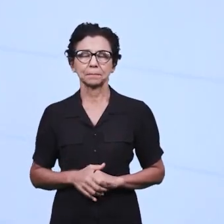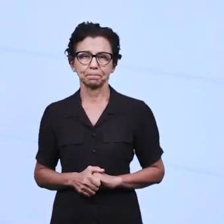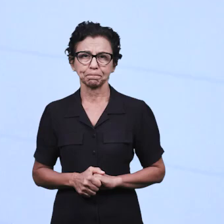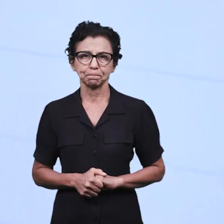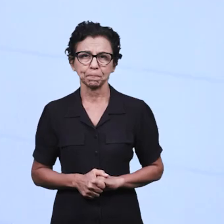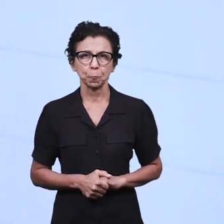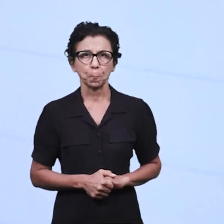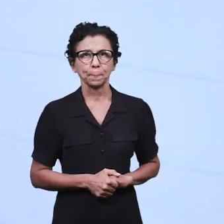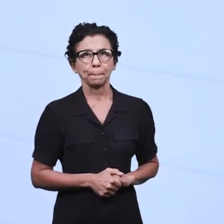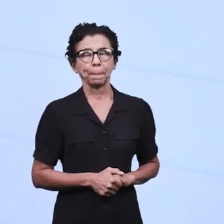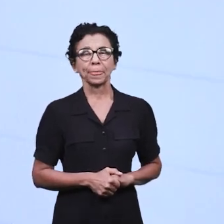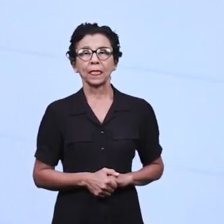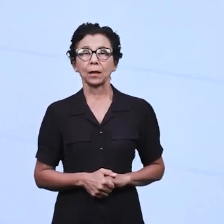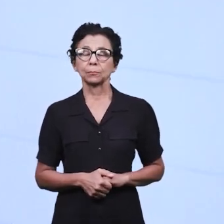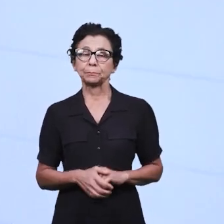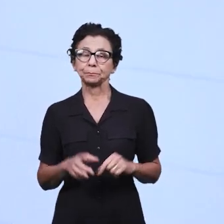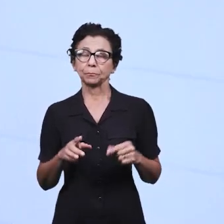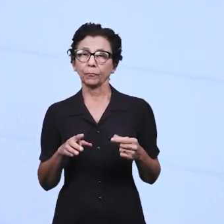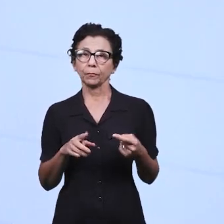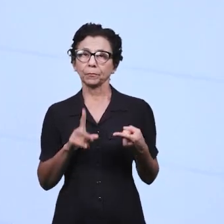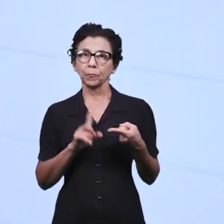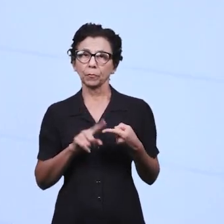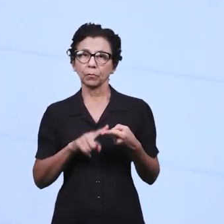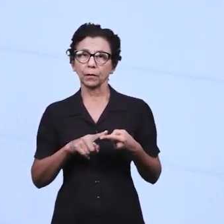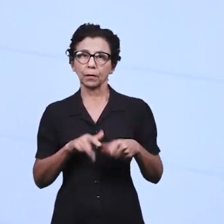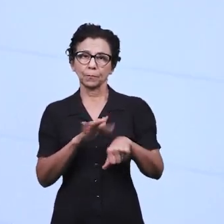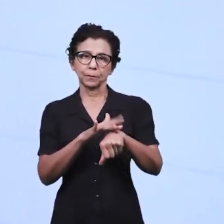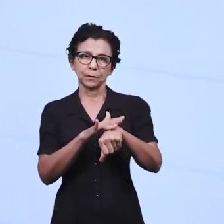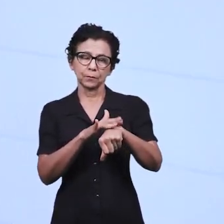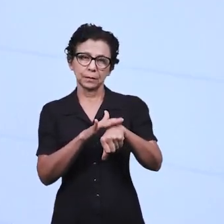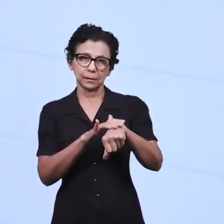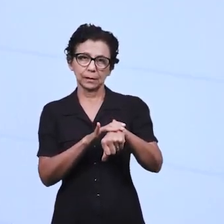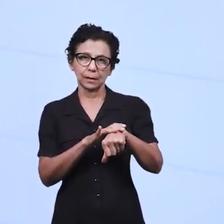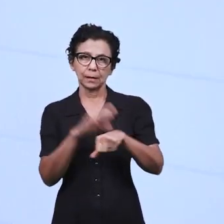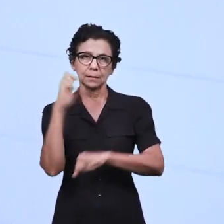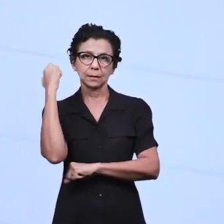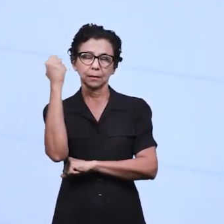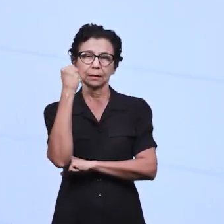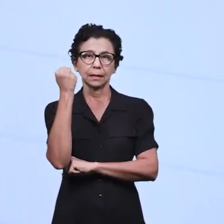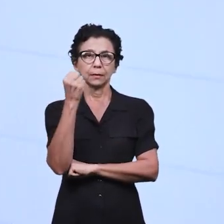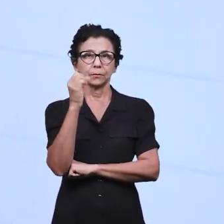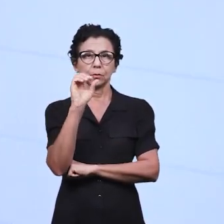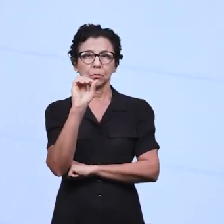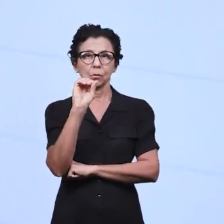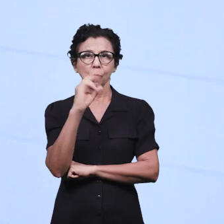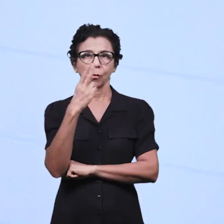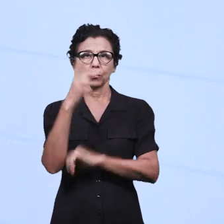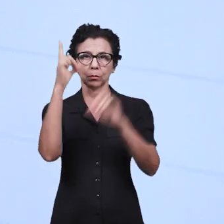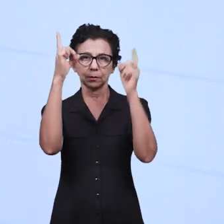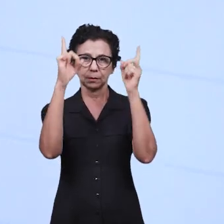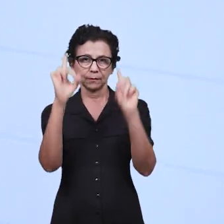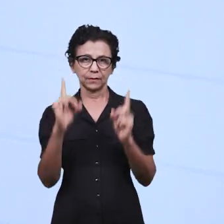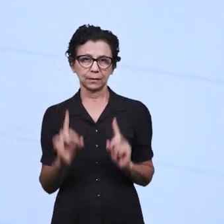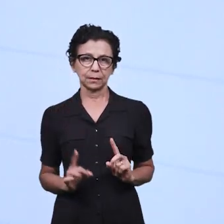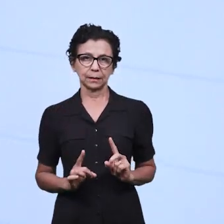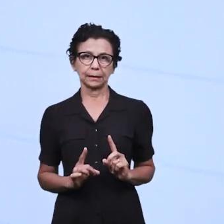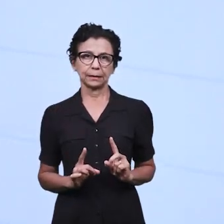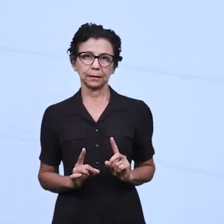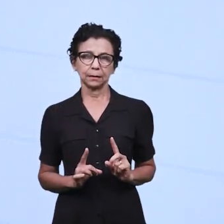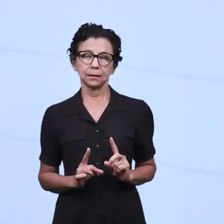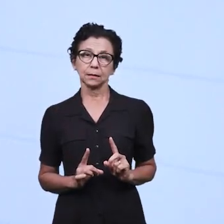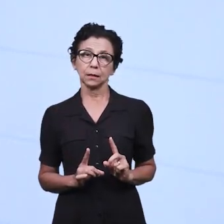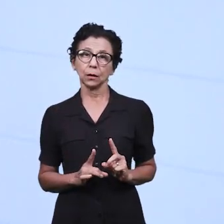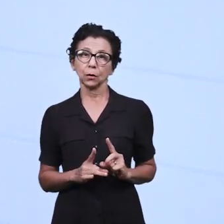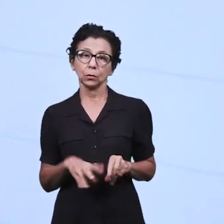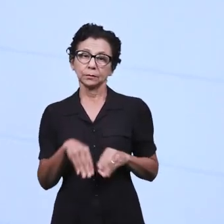2 situações, da doença grave ou de uma deficiência, né? Hoje a gente está falando aqui de doença grave e está inserida numa